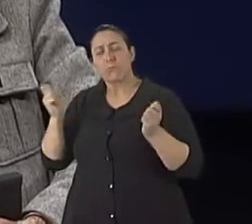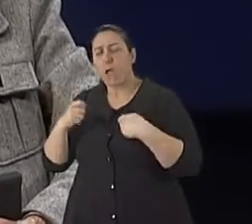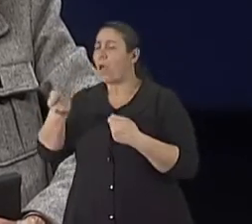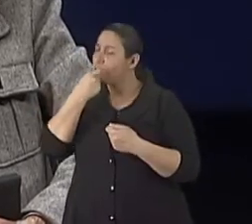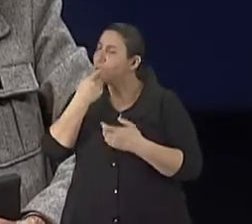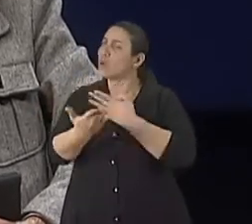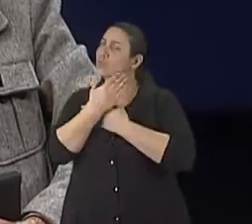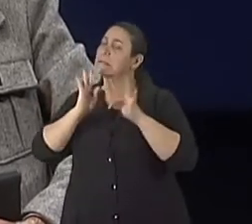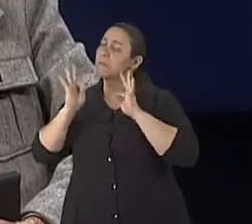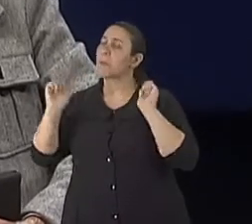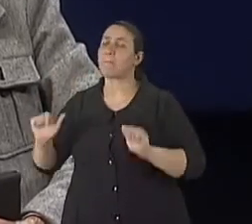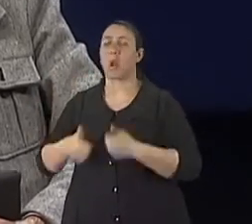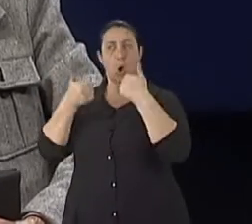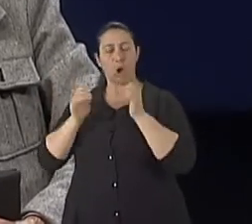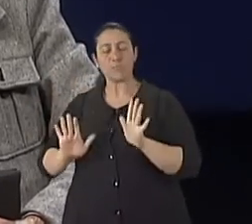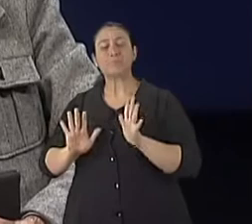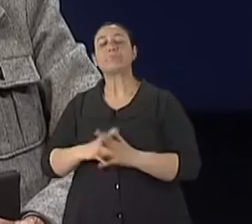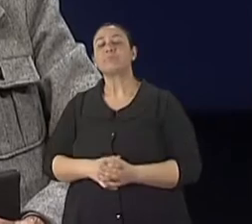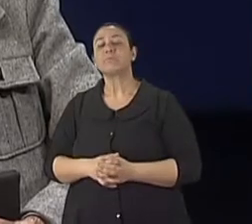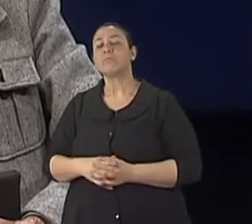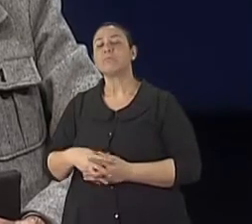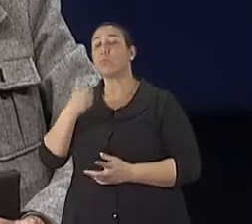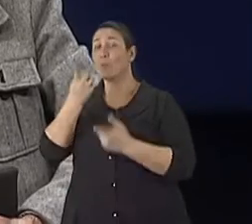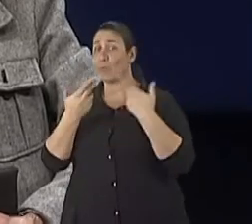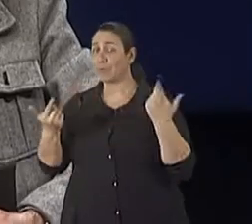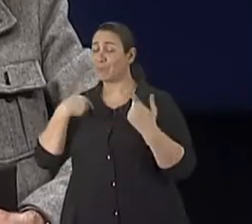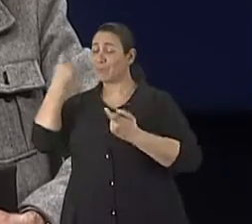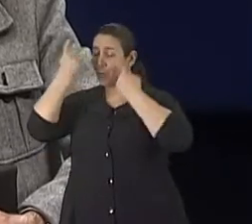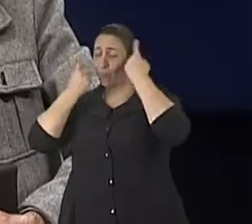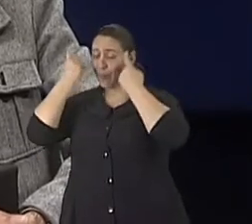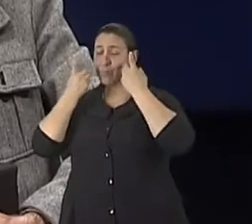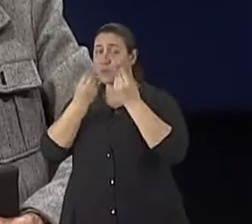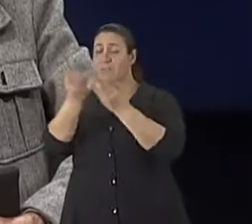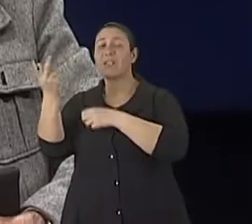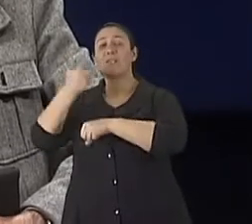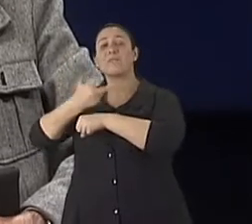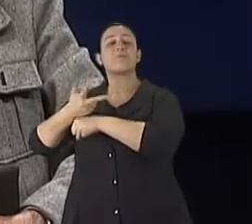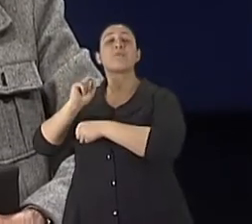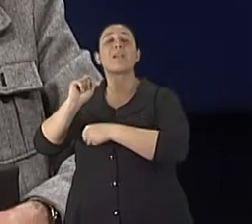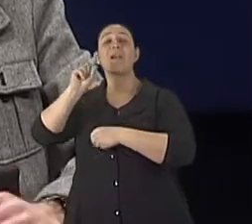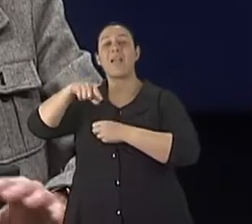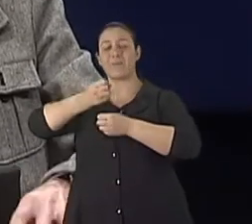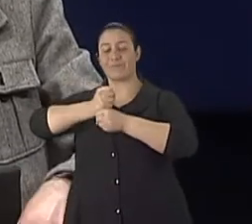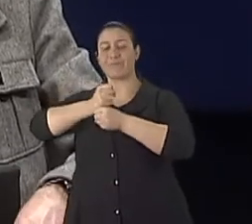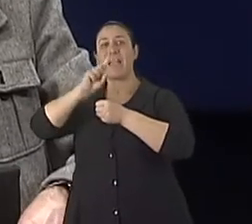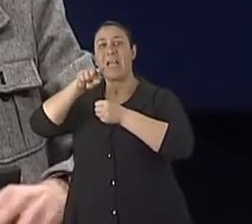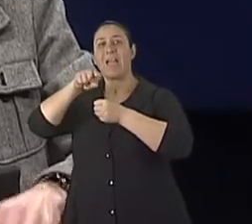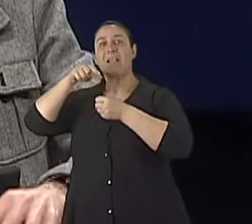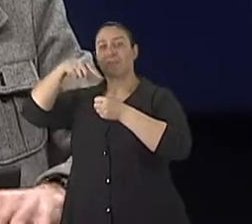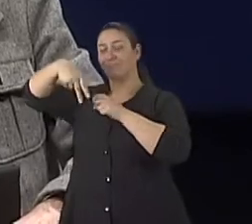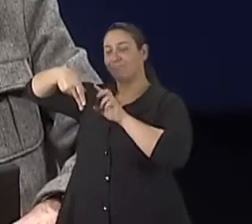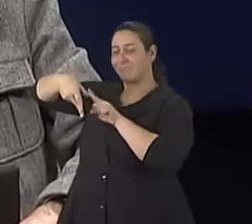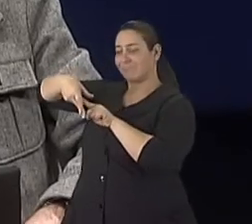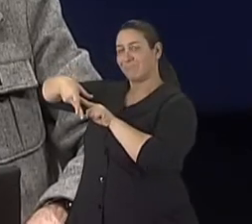ajudar e que vai melhorar claro é uma coisa que preocupa bastante o idoso muito comum que são as dores na lombar e que muitas vezes por causa